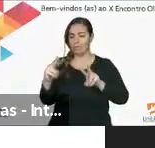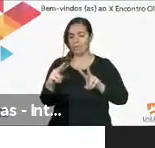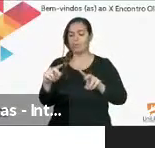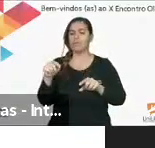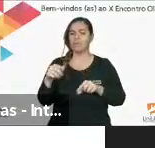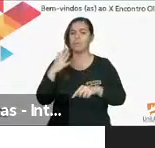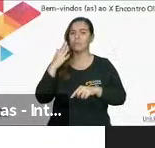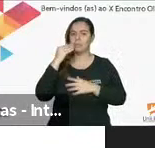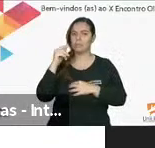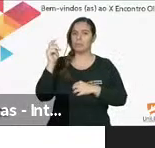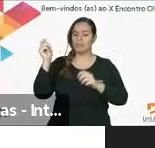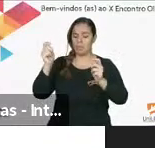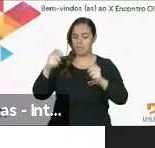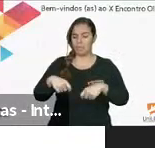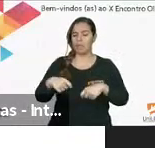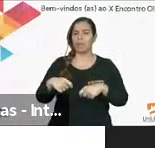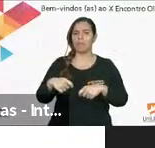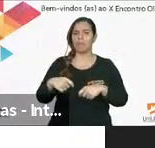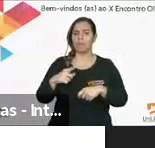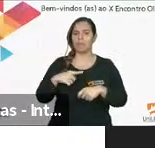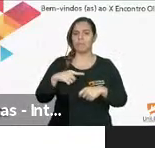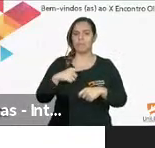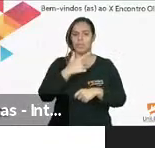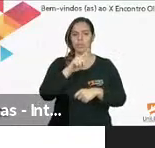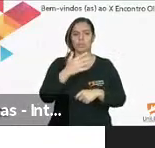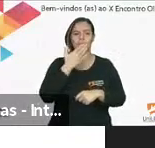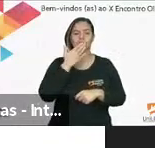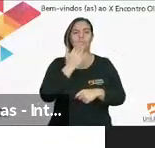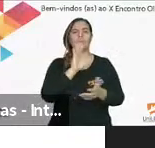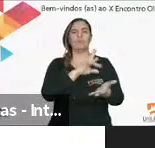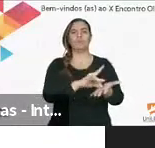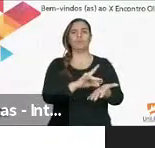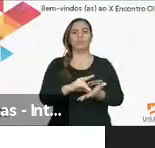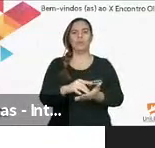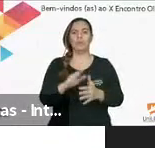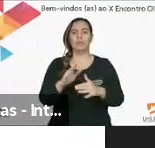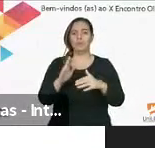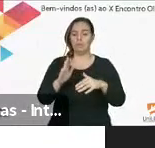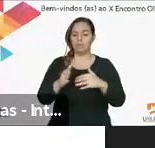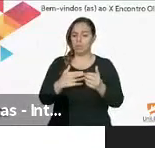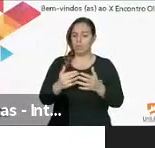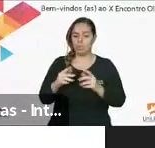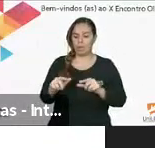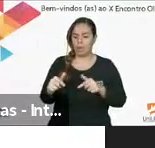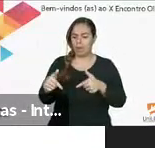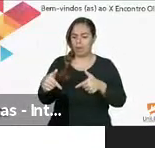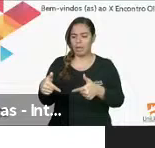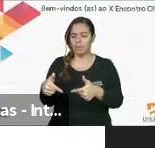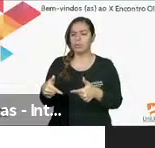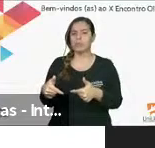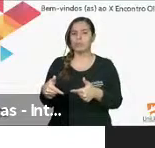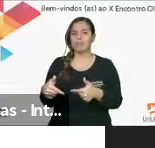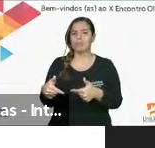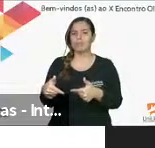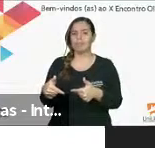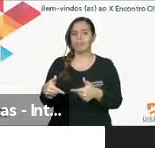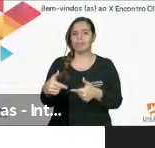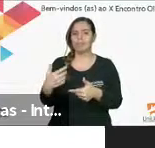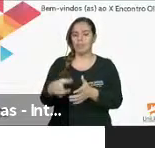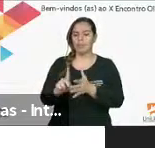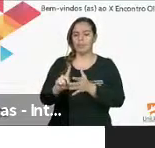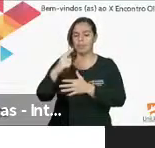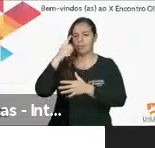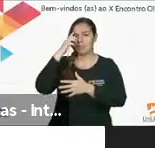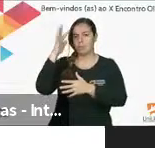é possível ter realidades diferentes. Então, qualquer ato que ele faz, ele já não pode ser pensado